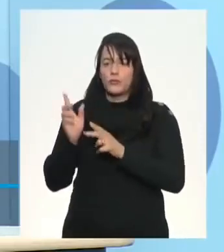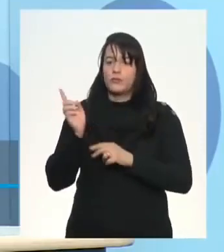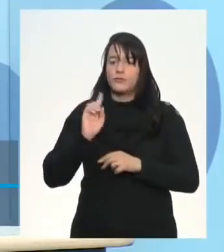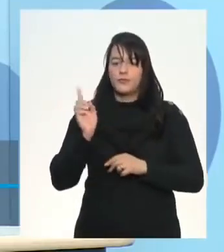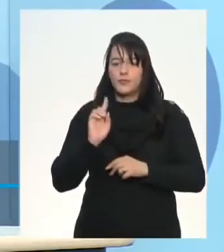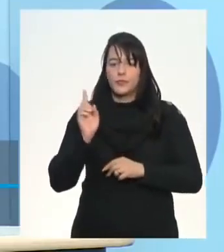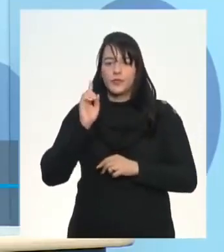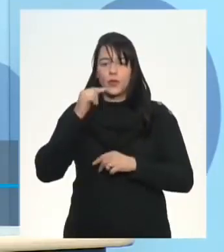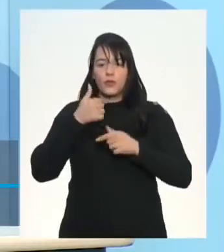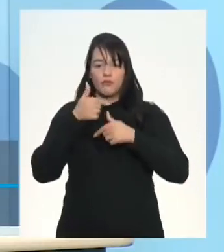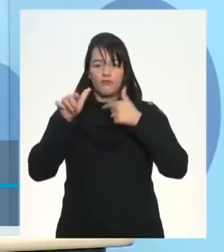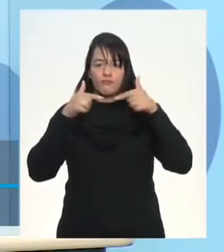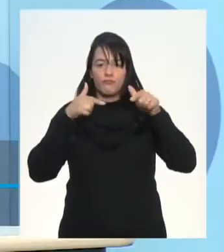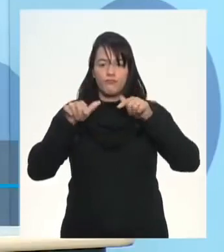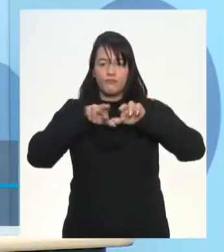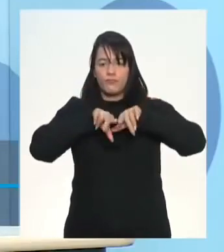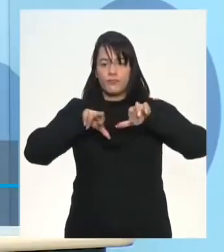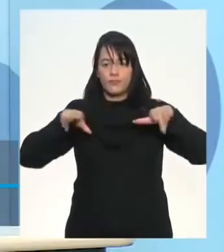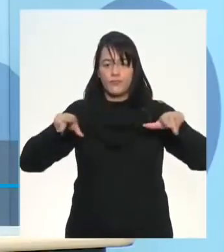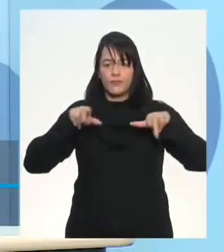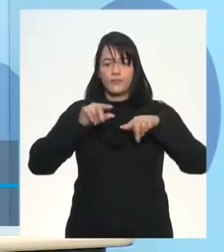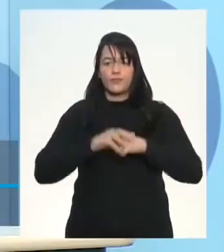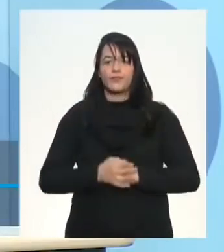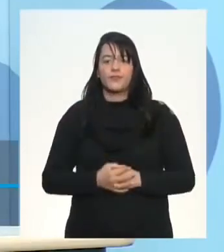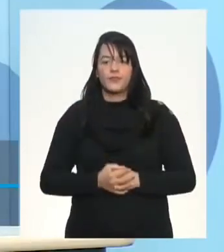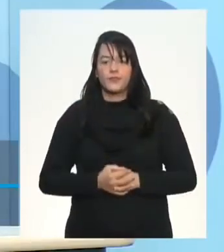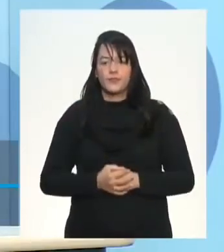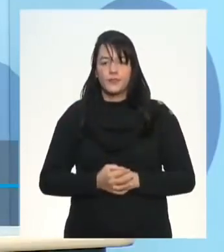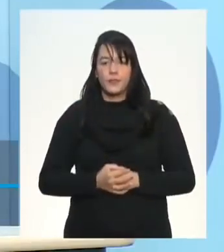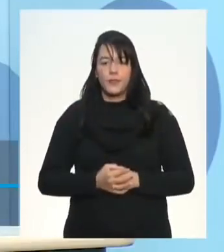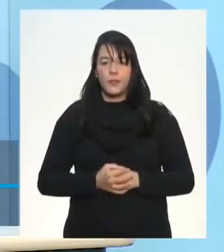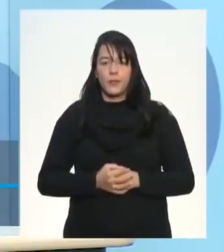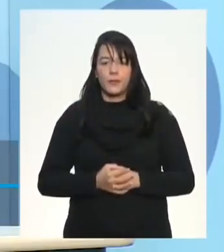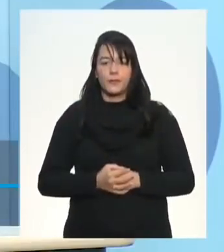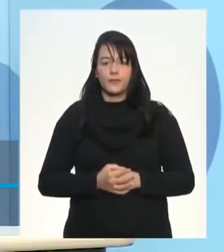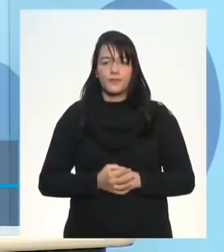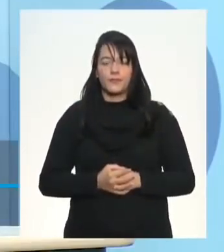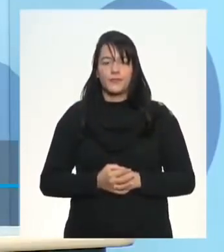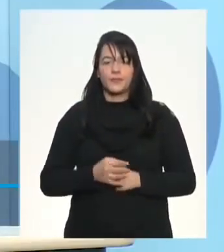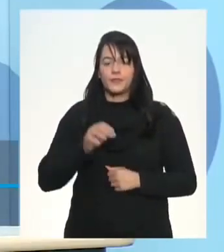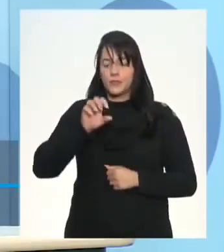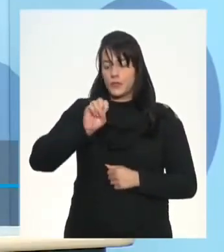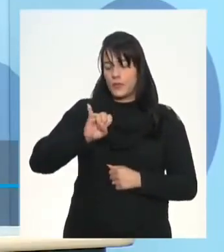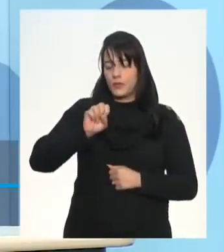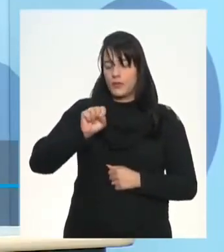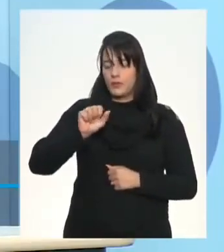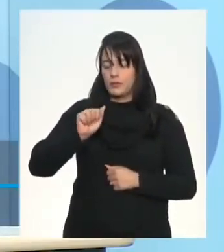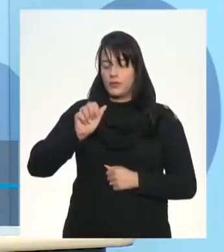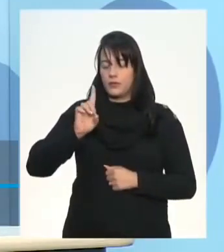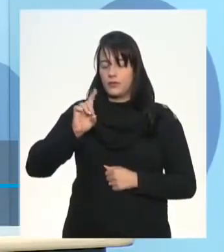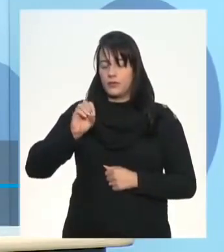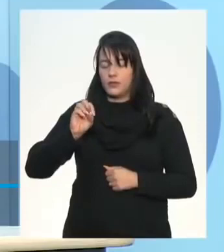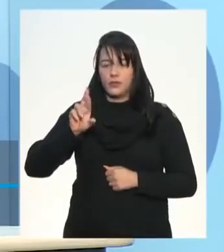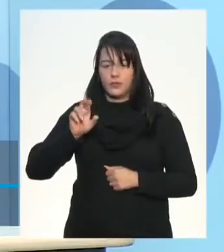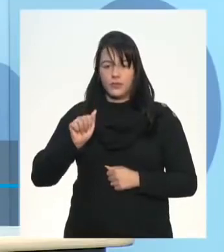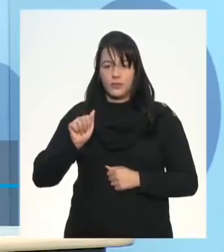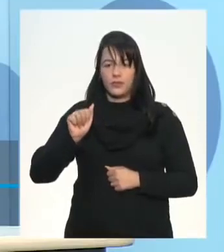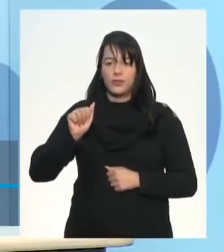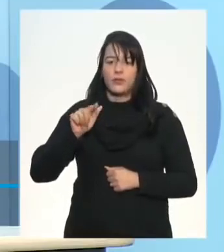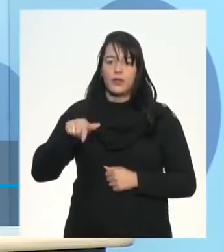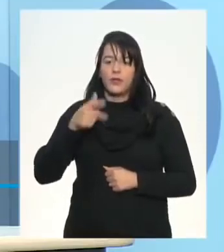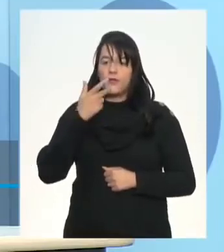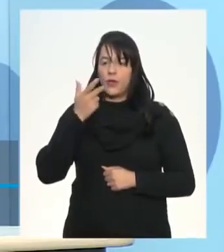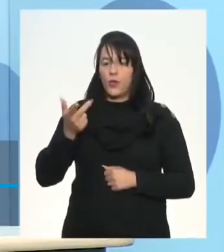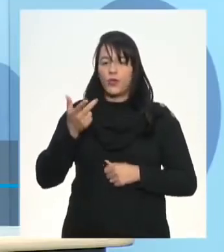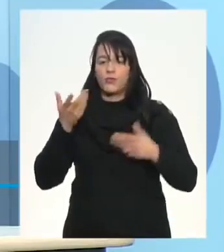palavras muito repetidas. Deixa eu ver. A Isadora da Procimone, para não ficar